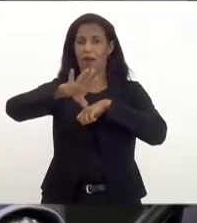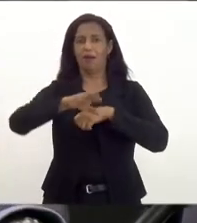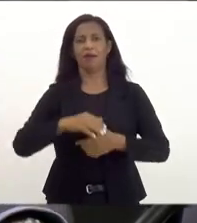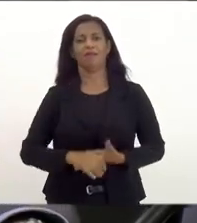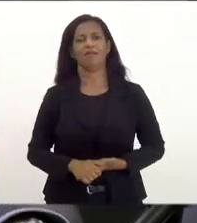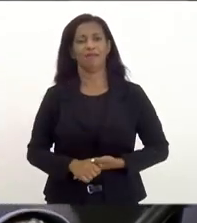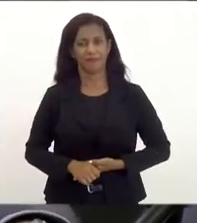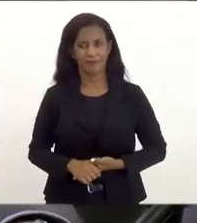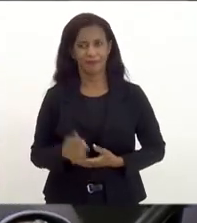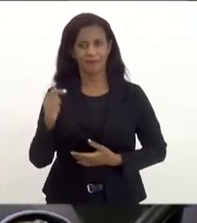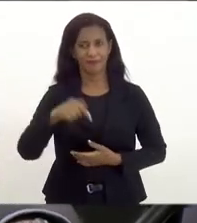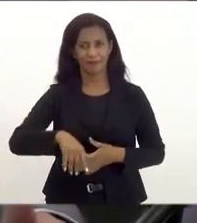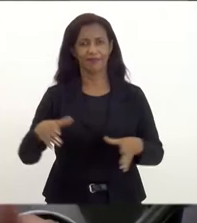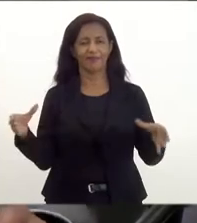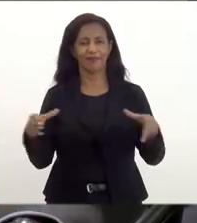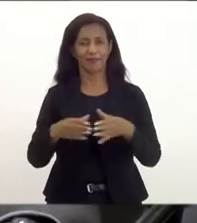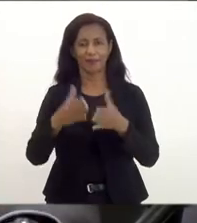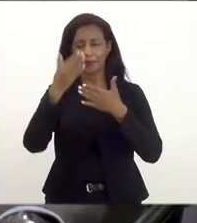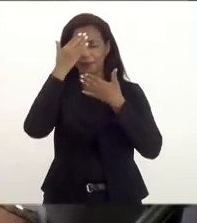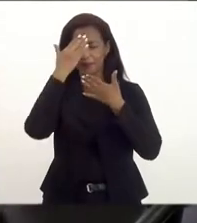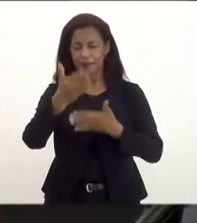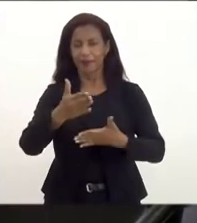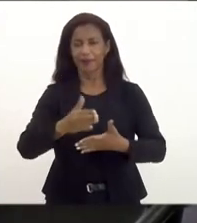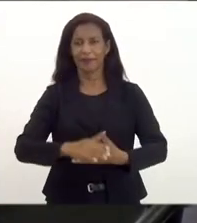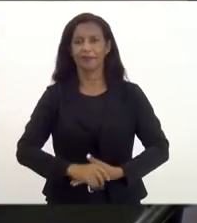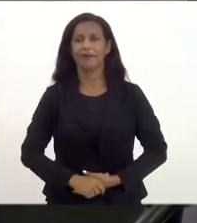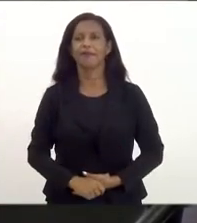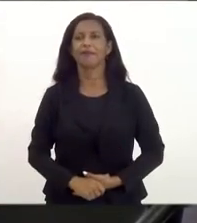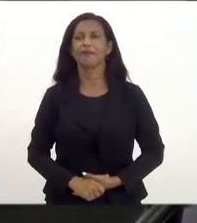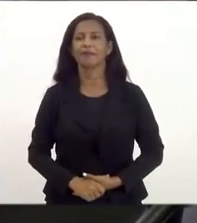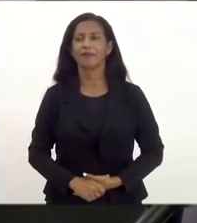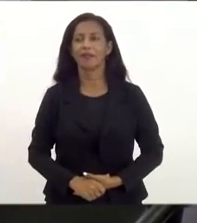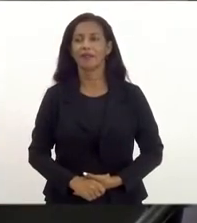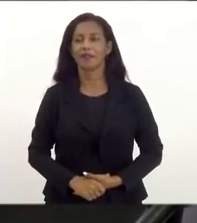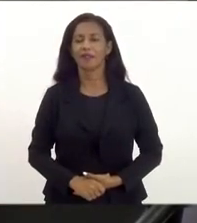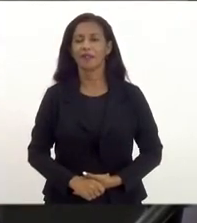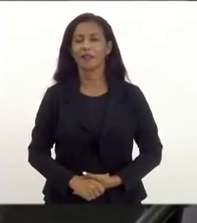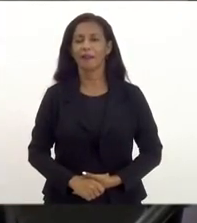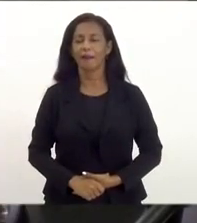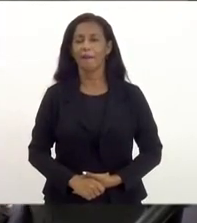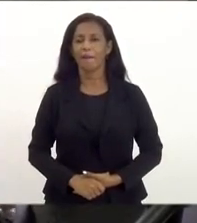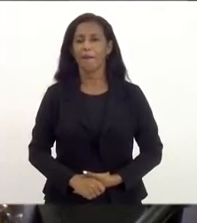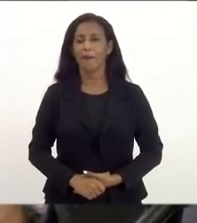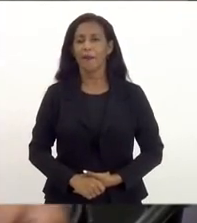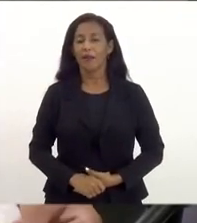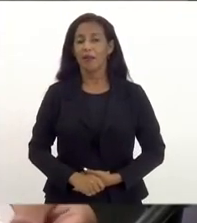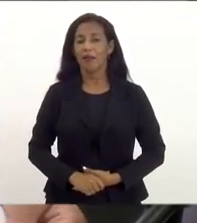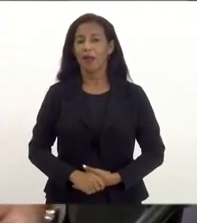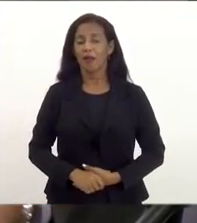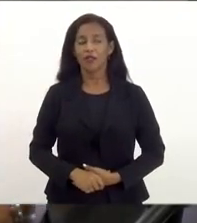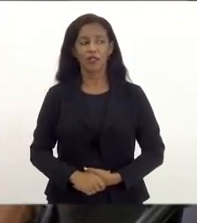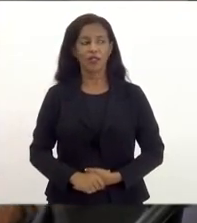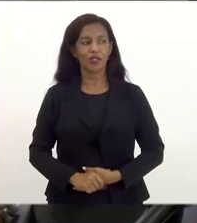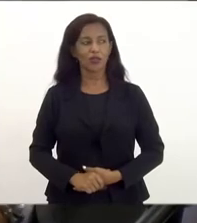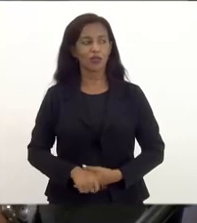por escrito esta comissão obrigado E aí é